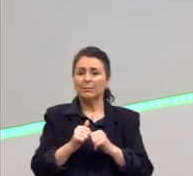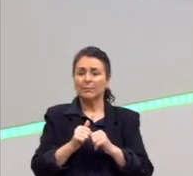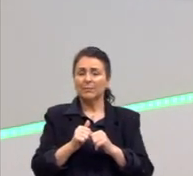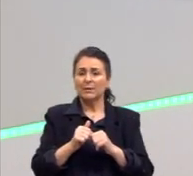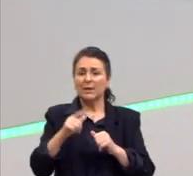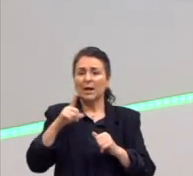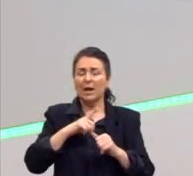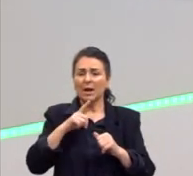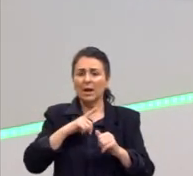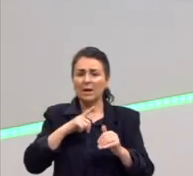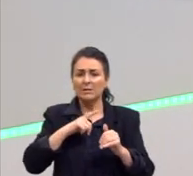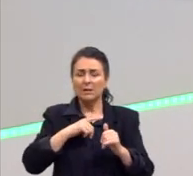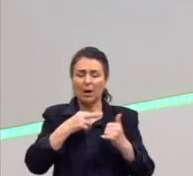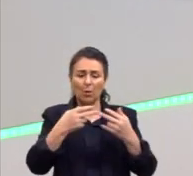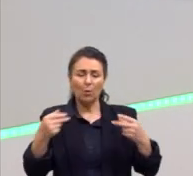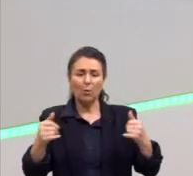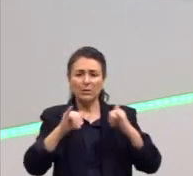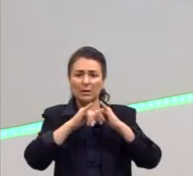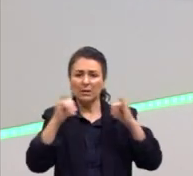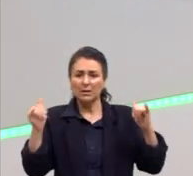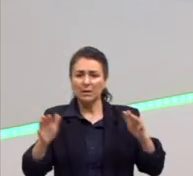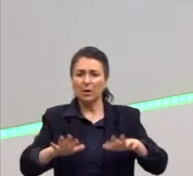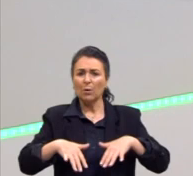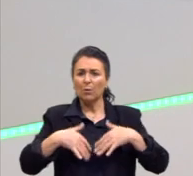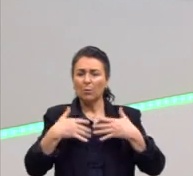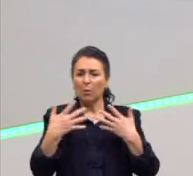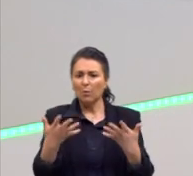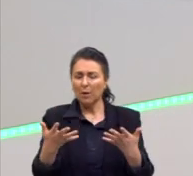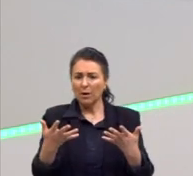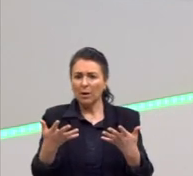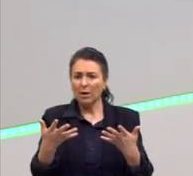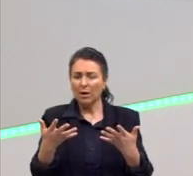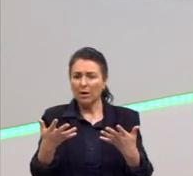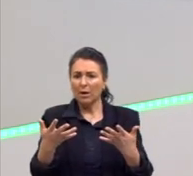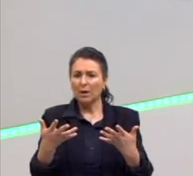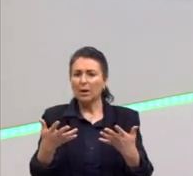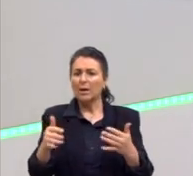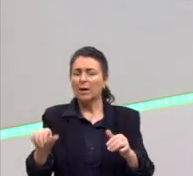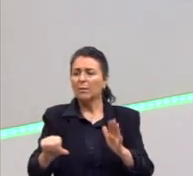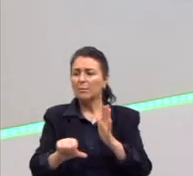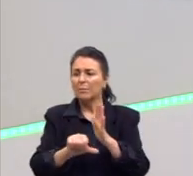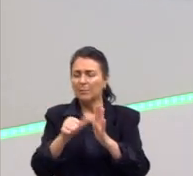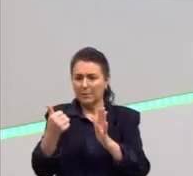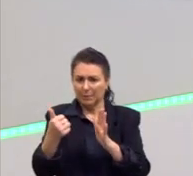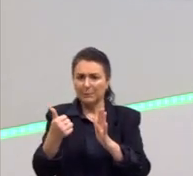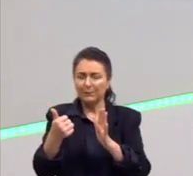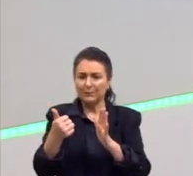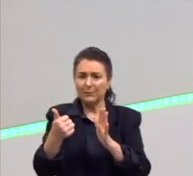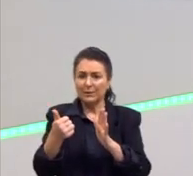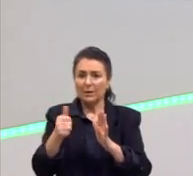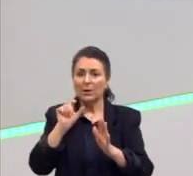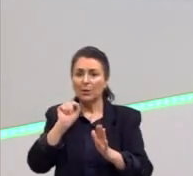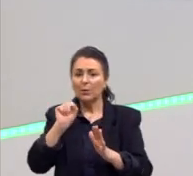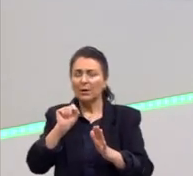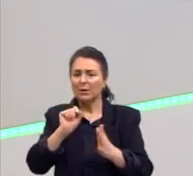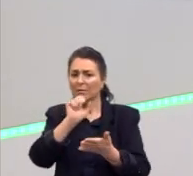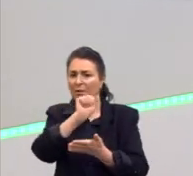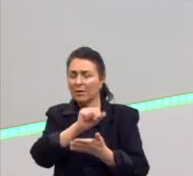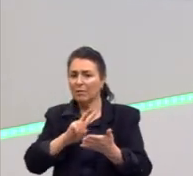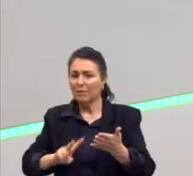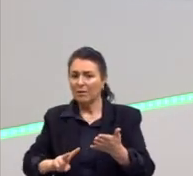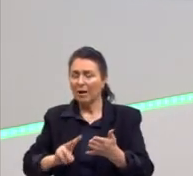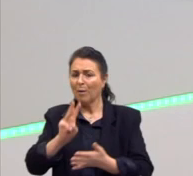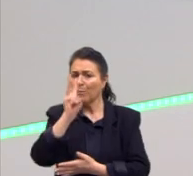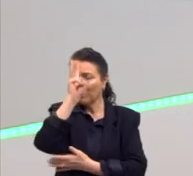essa questão da rede elétrica não é de qual é a tensão qual deles será que é melhor para gente que a gente vai avaliar